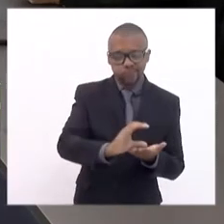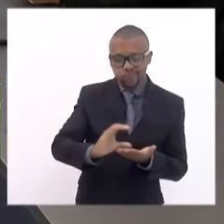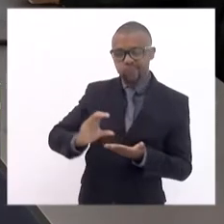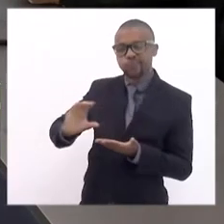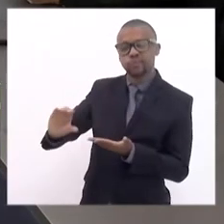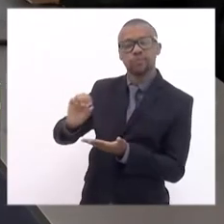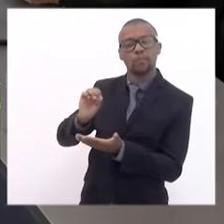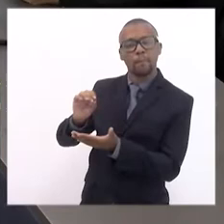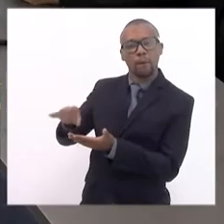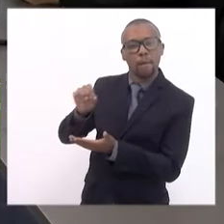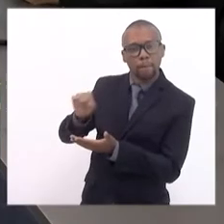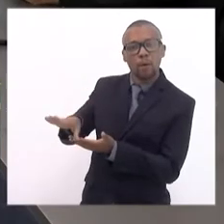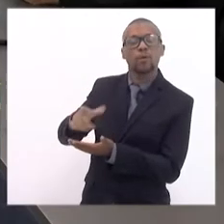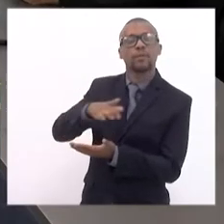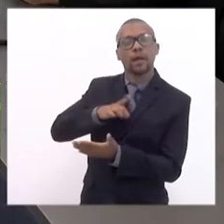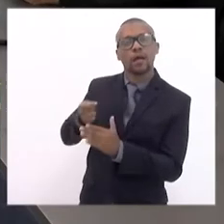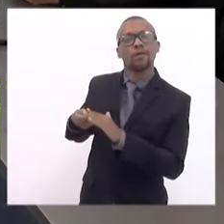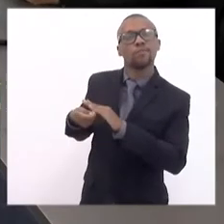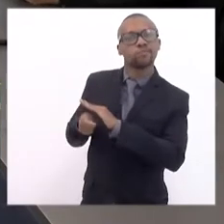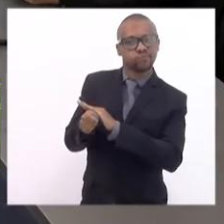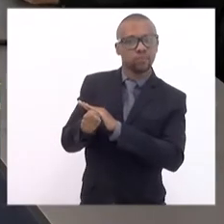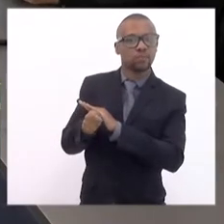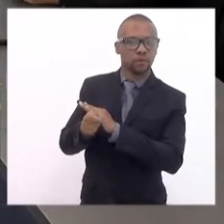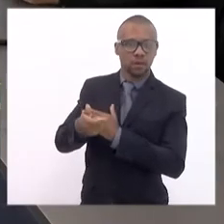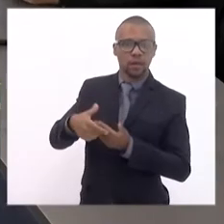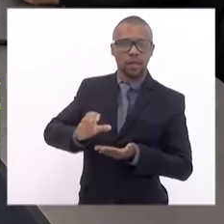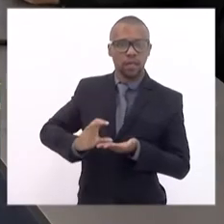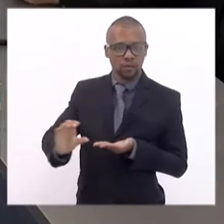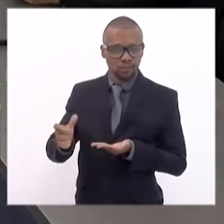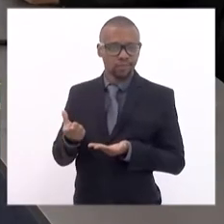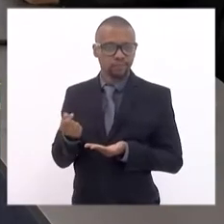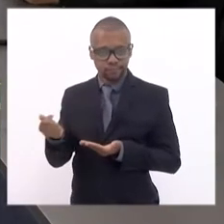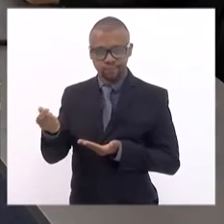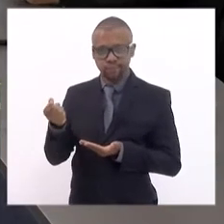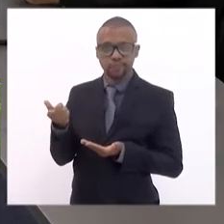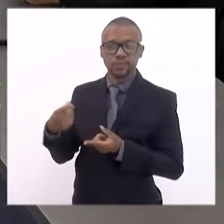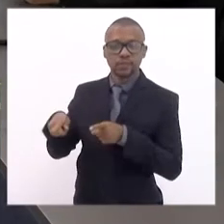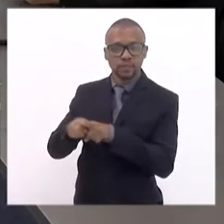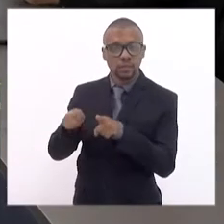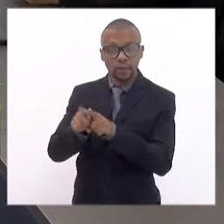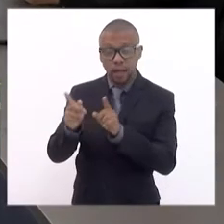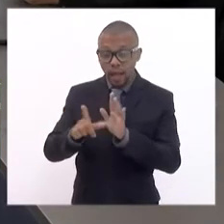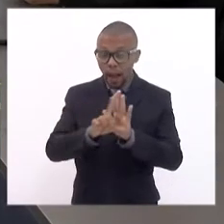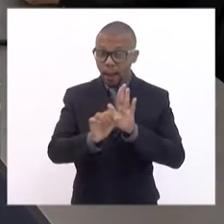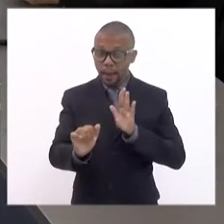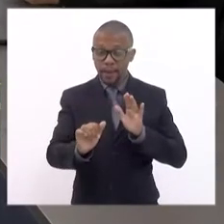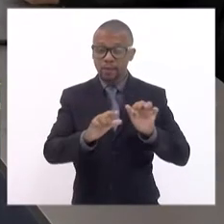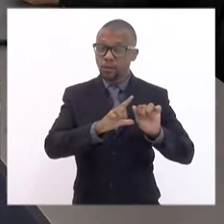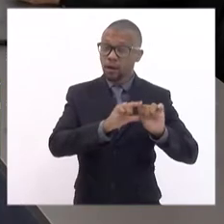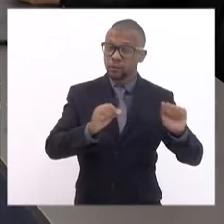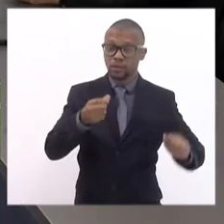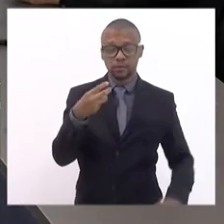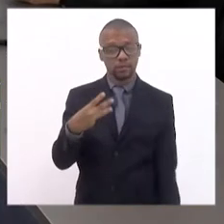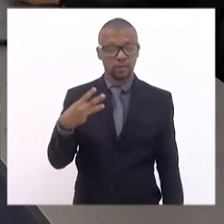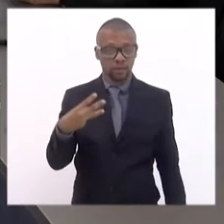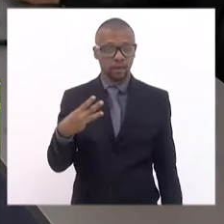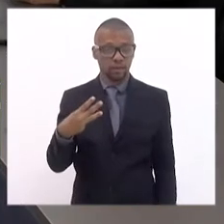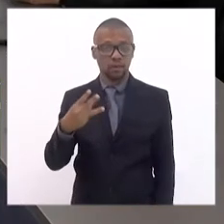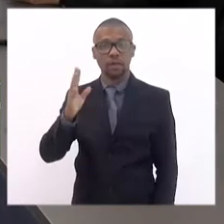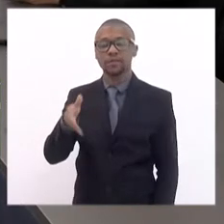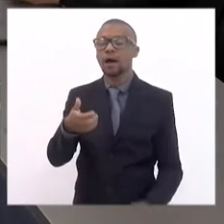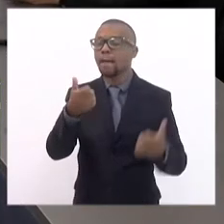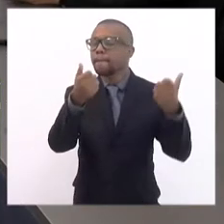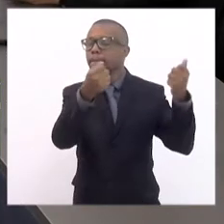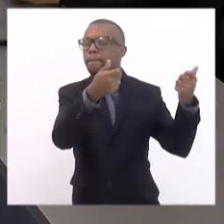receber recursos. Inclusive, é o segundo aspecto, procurador, a própria lei, no artigo 3º, ela já menciona quais